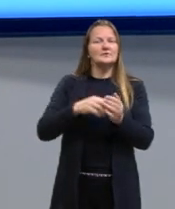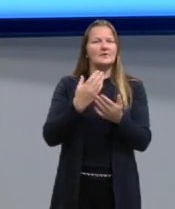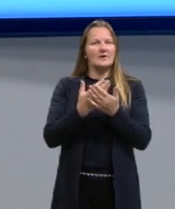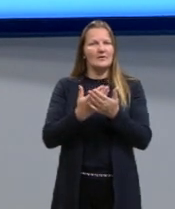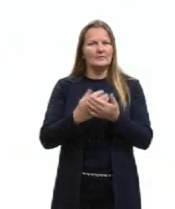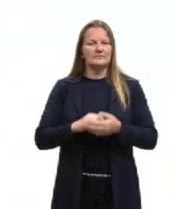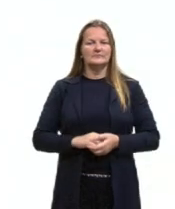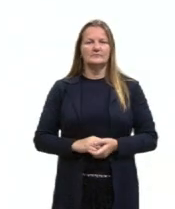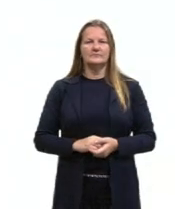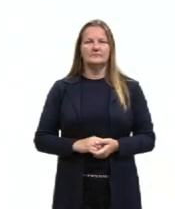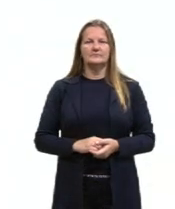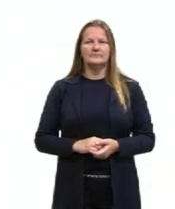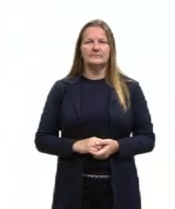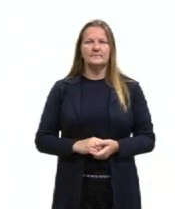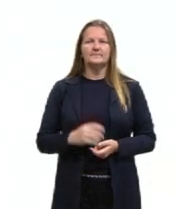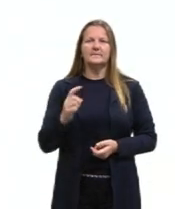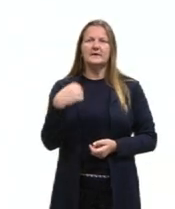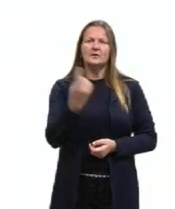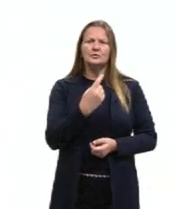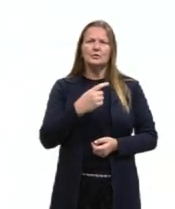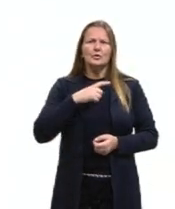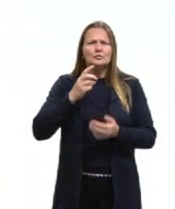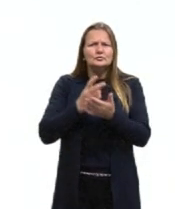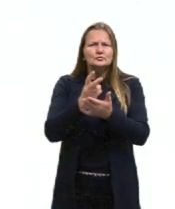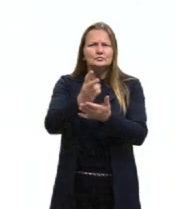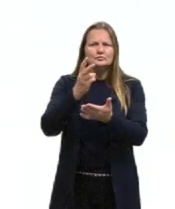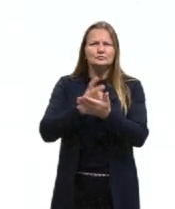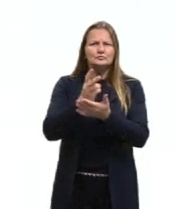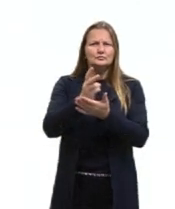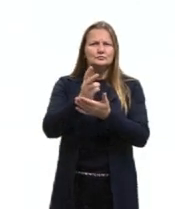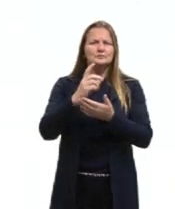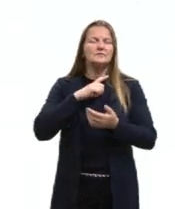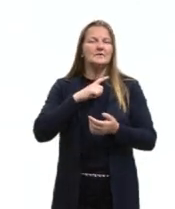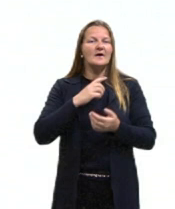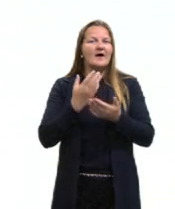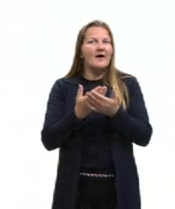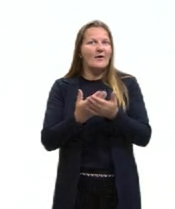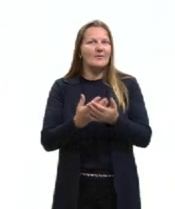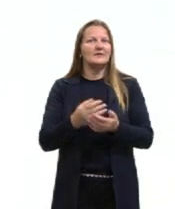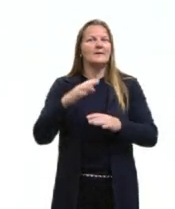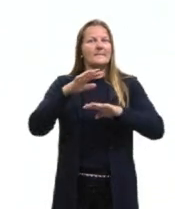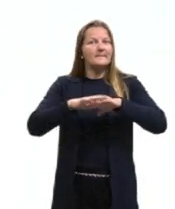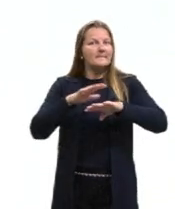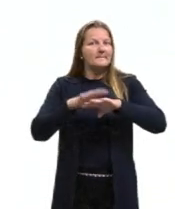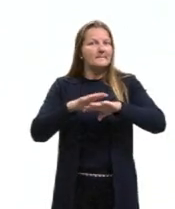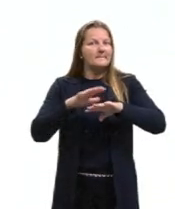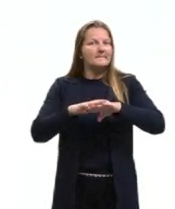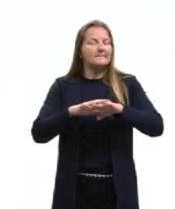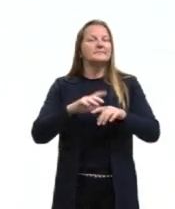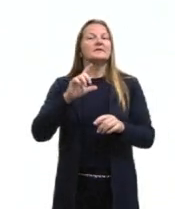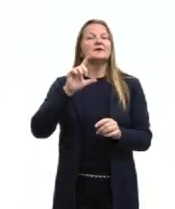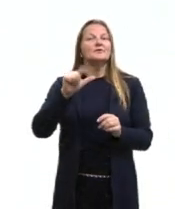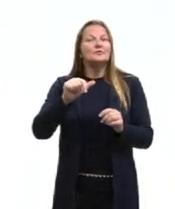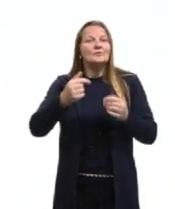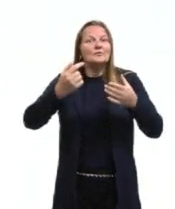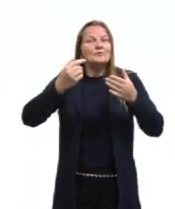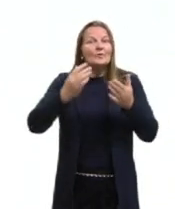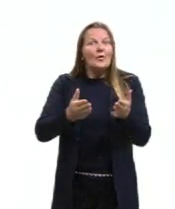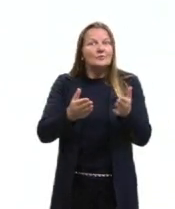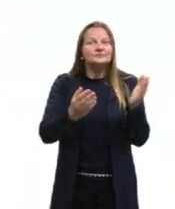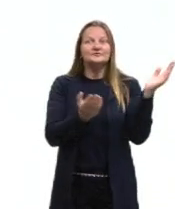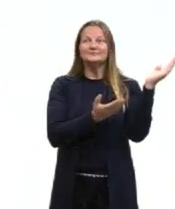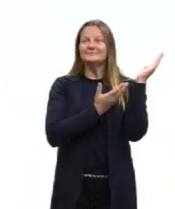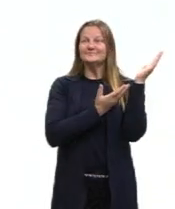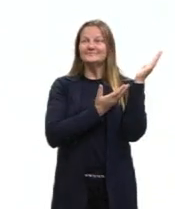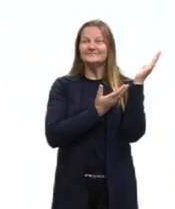aulas nós vamos dar continuidade então nas nossas aulas de matemática e nós vamos então para nossa